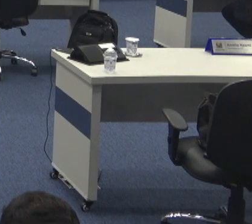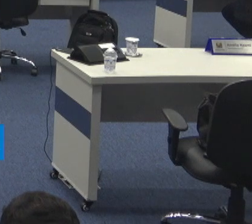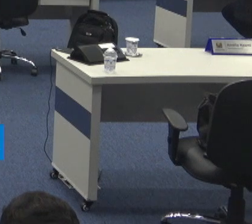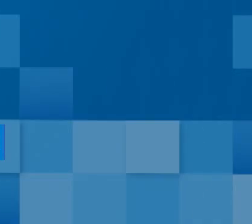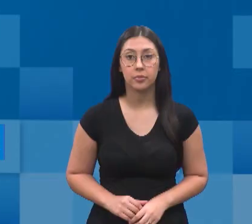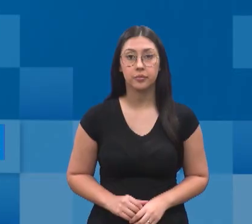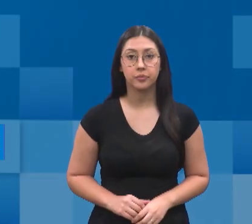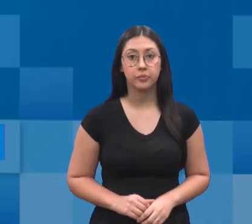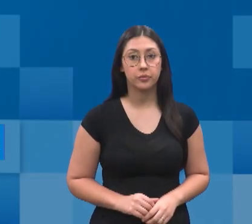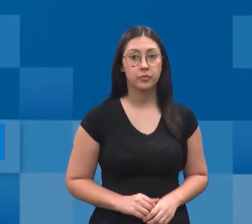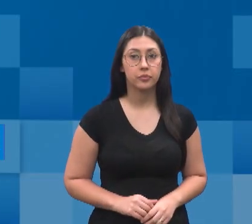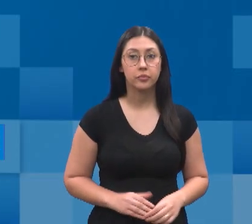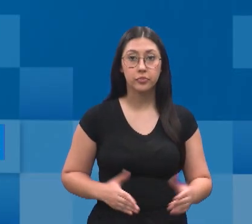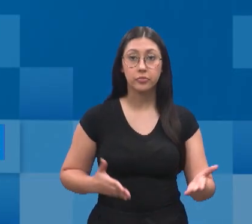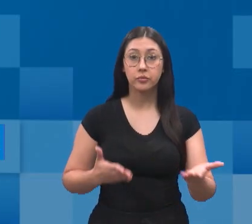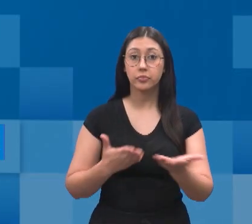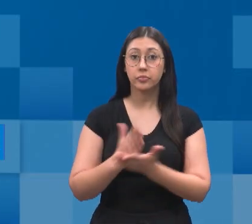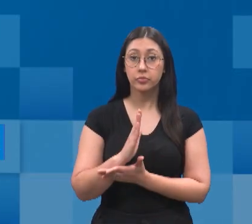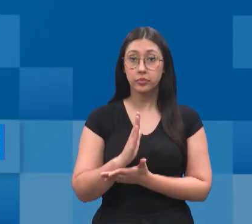Aprovado por...